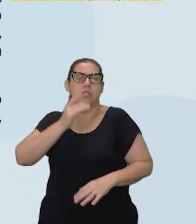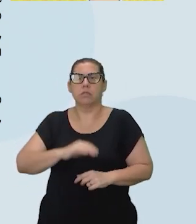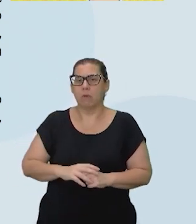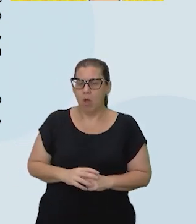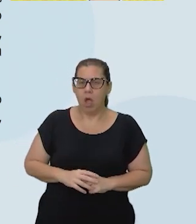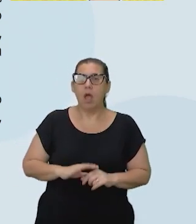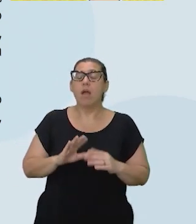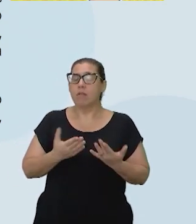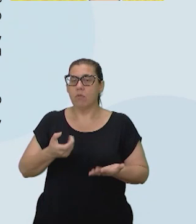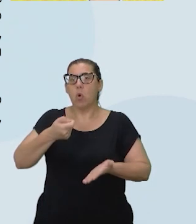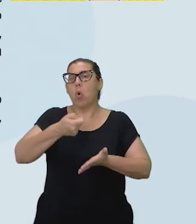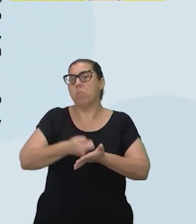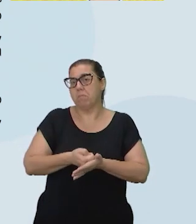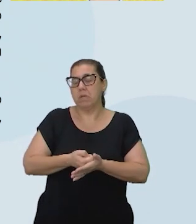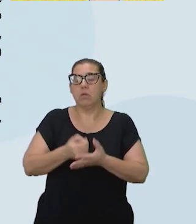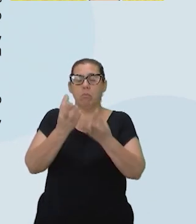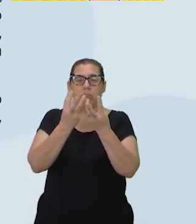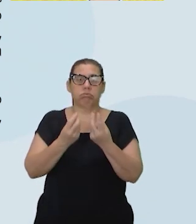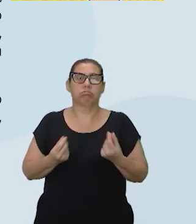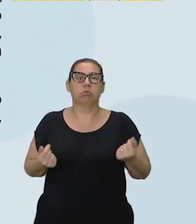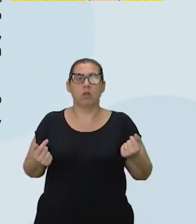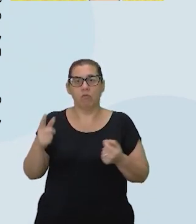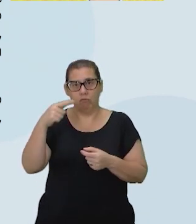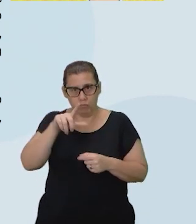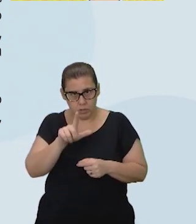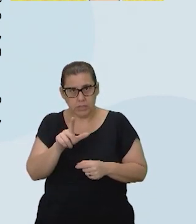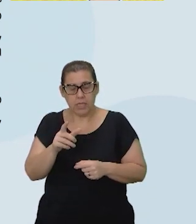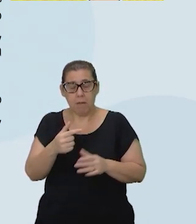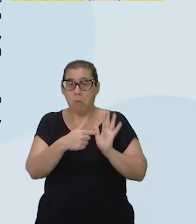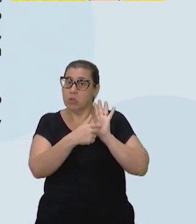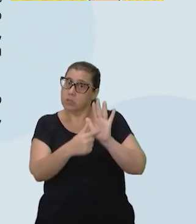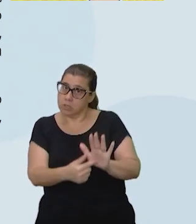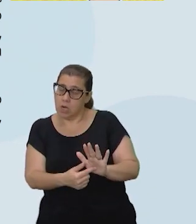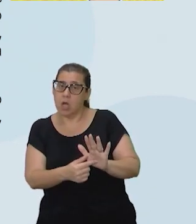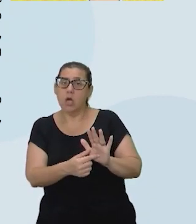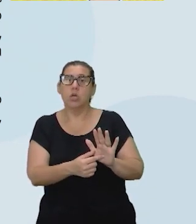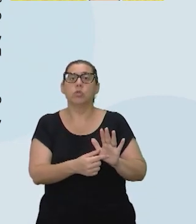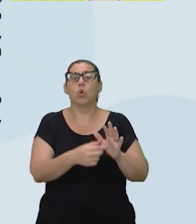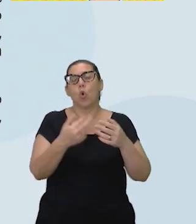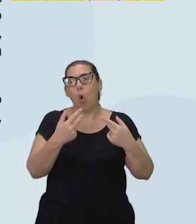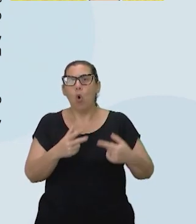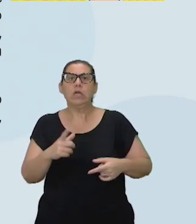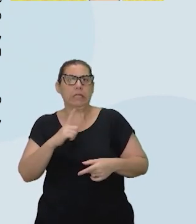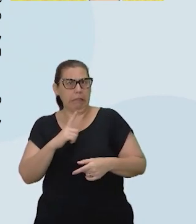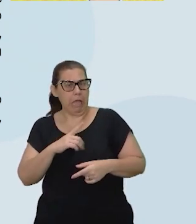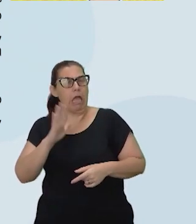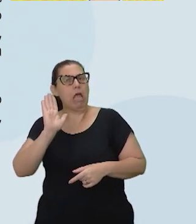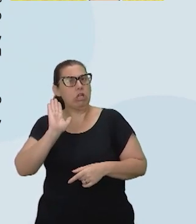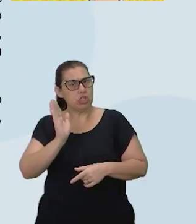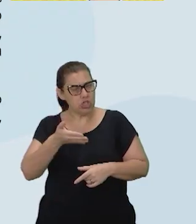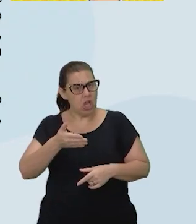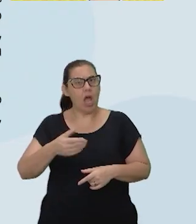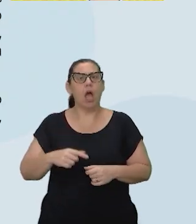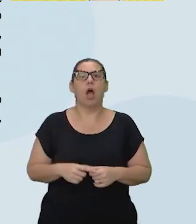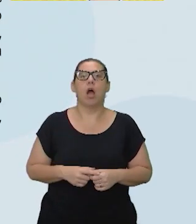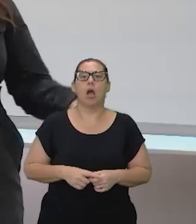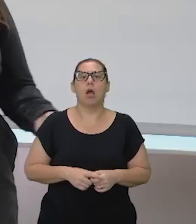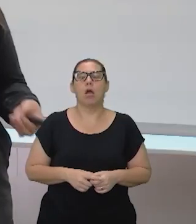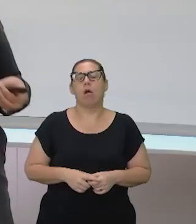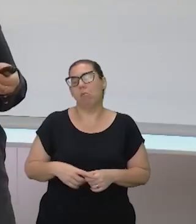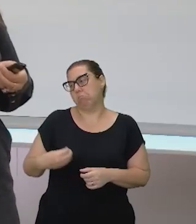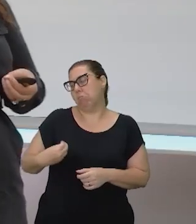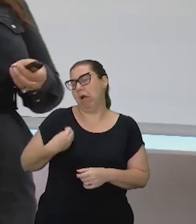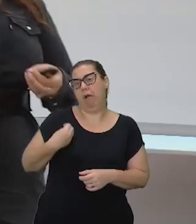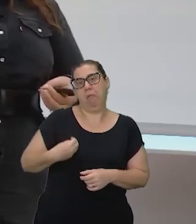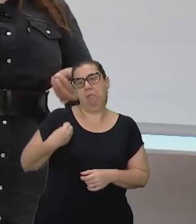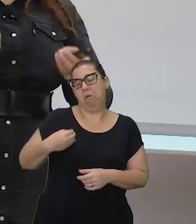ter esse compromisso com a abstração, ou seja, por mais que você esteja representando coisas que existem, representando trechos do seu cotidiano,